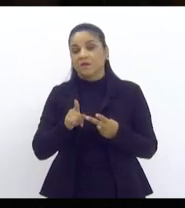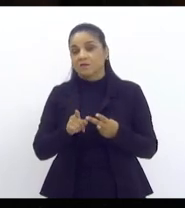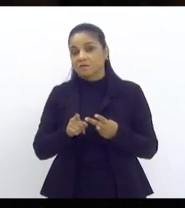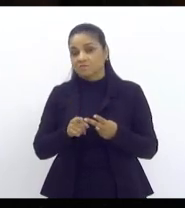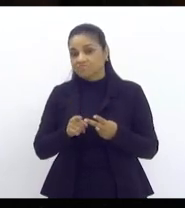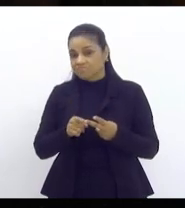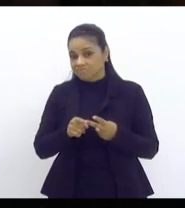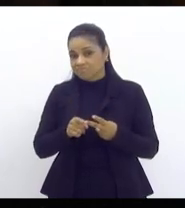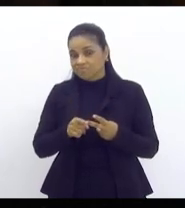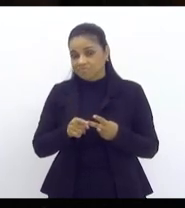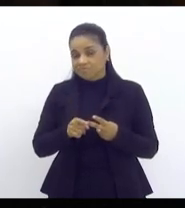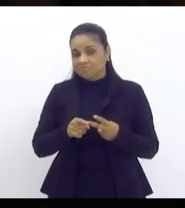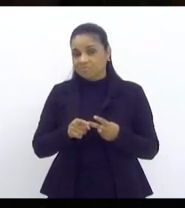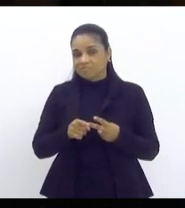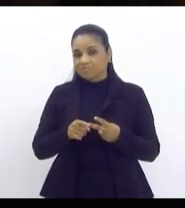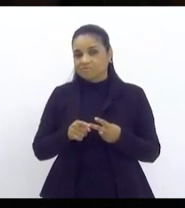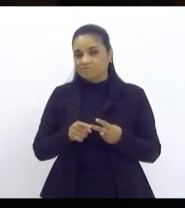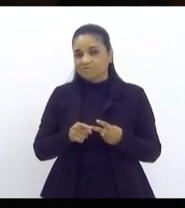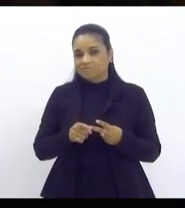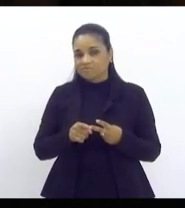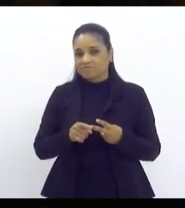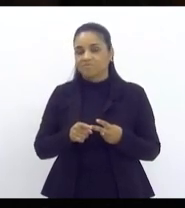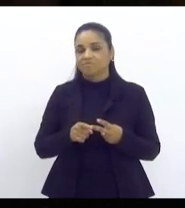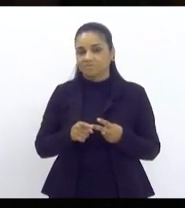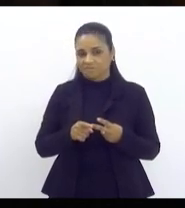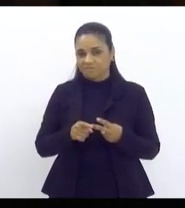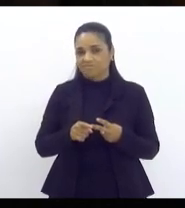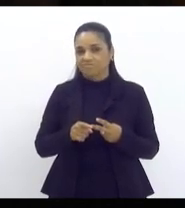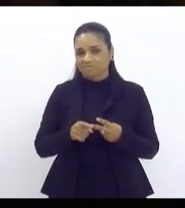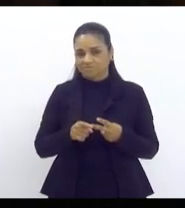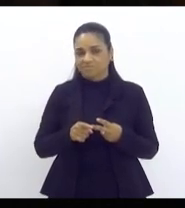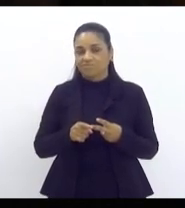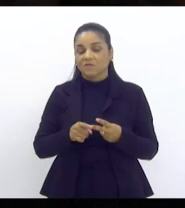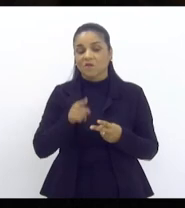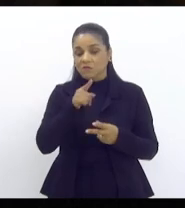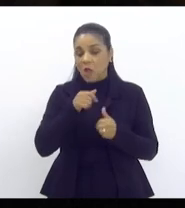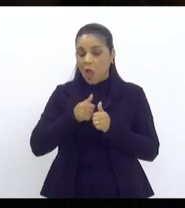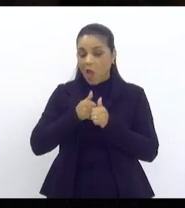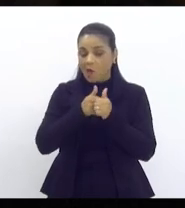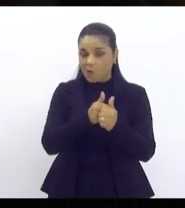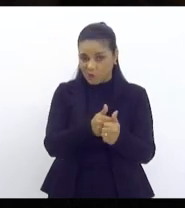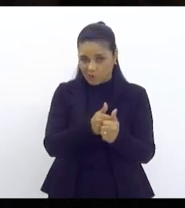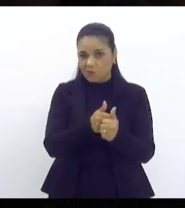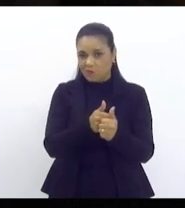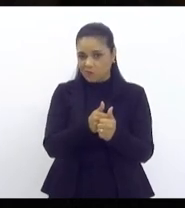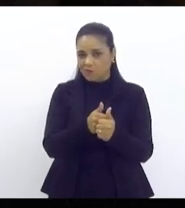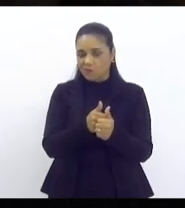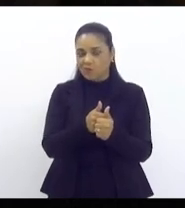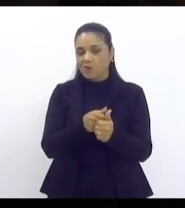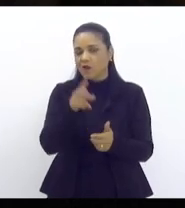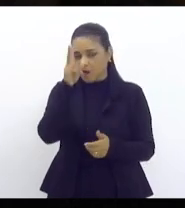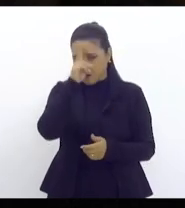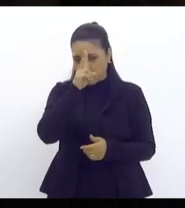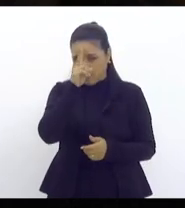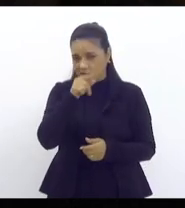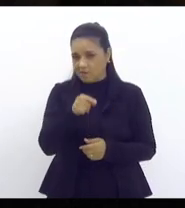desse episódio, senhora presidente, a senhora acompanhou de perto, e há de lembrar,